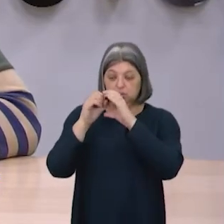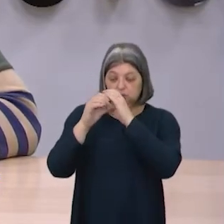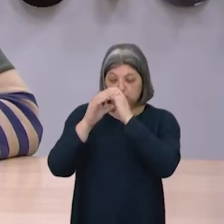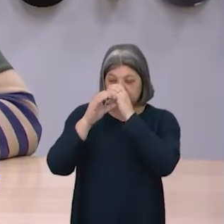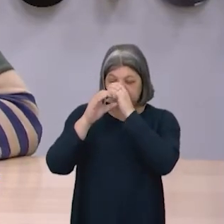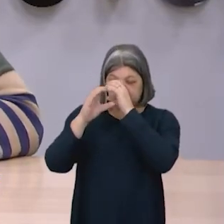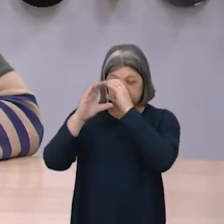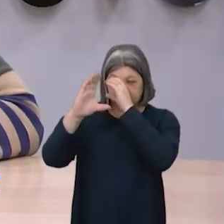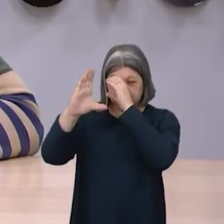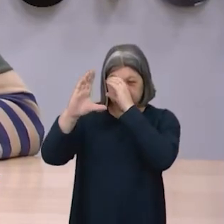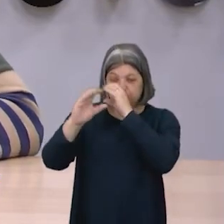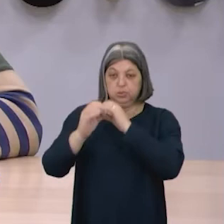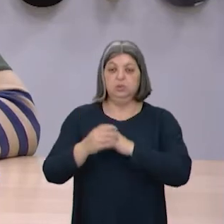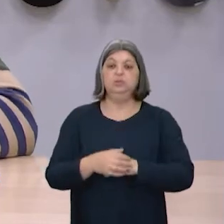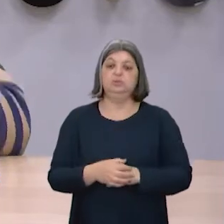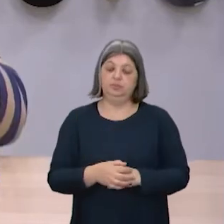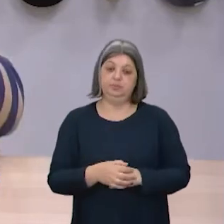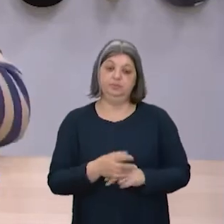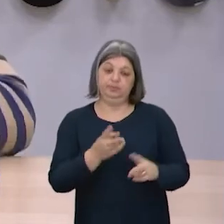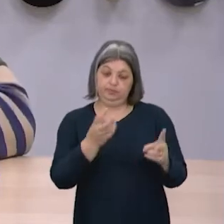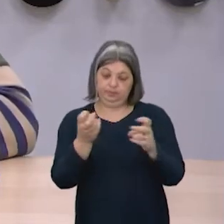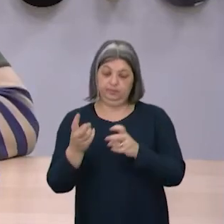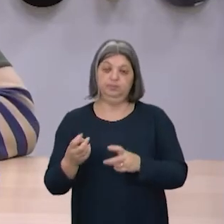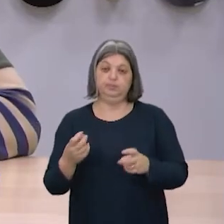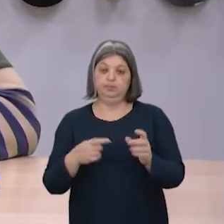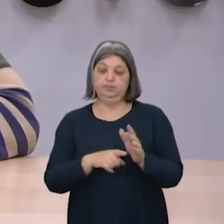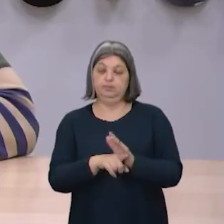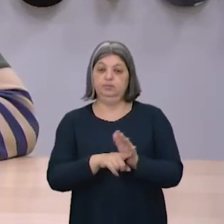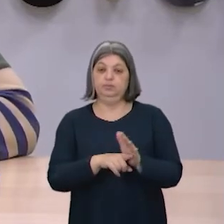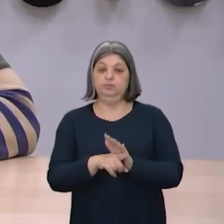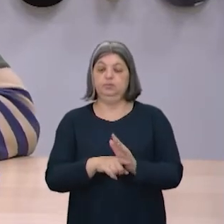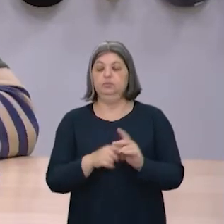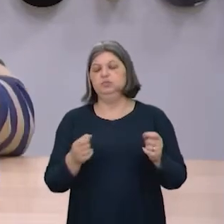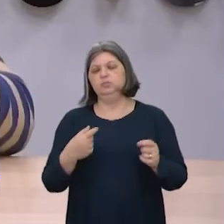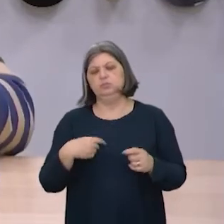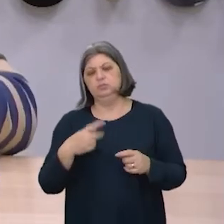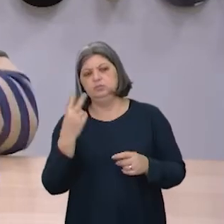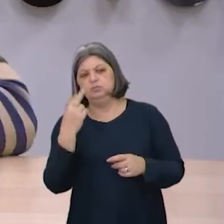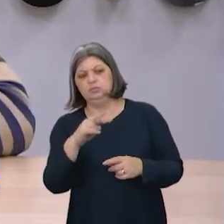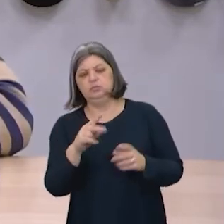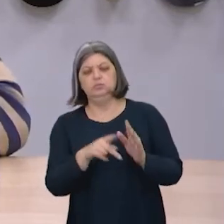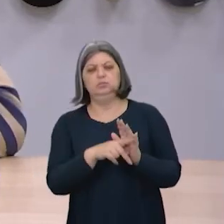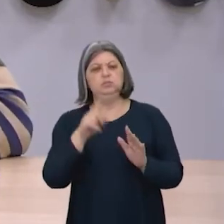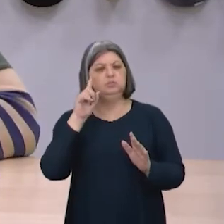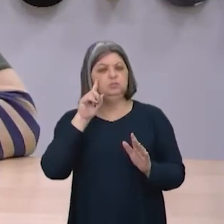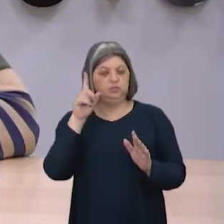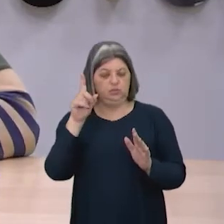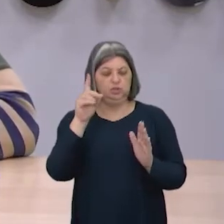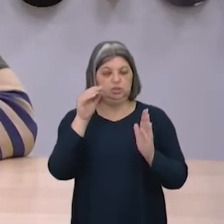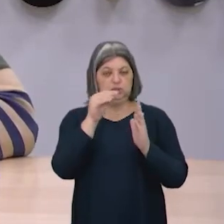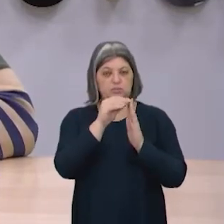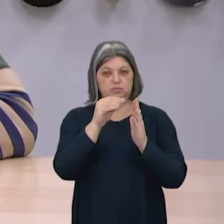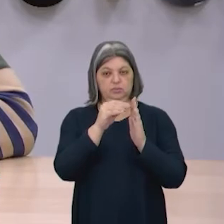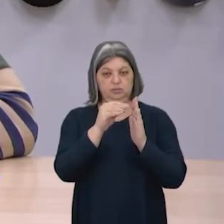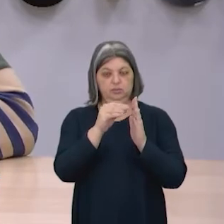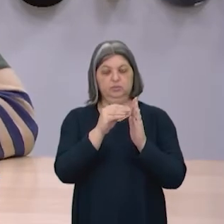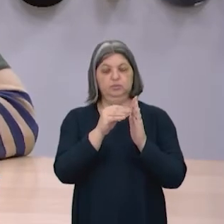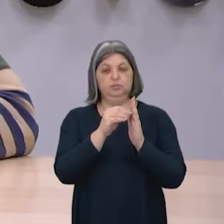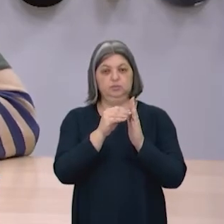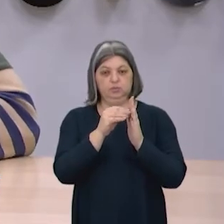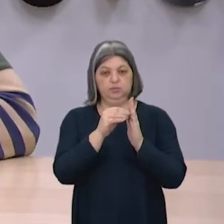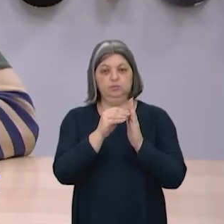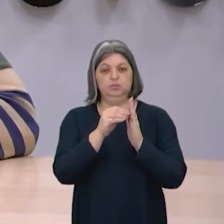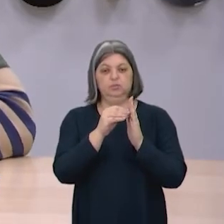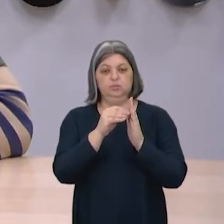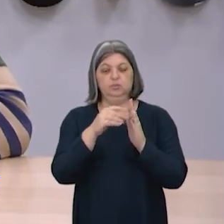aquelas observações, tá? Aí colocava lá, olha, o que eu estou observando? Datava o meu caderninho, né?